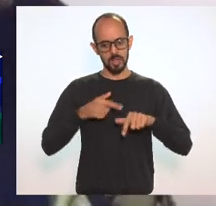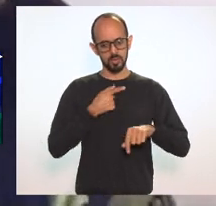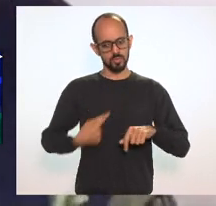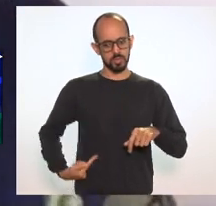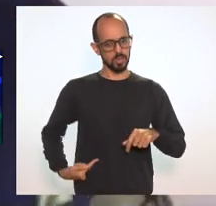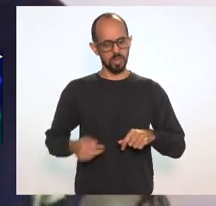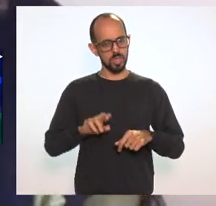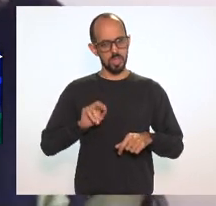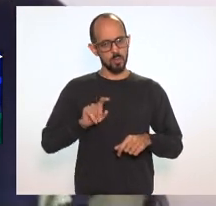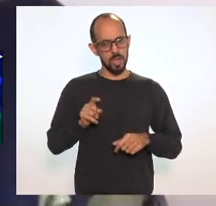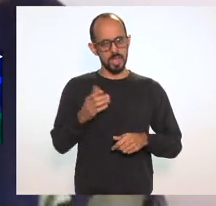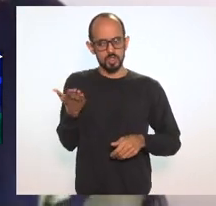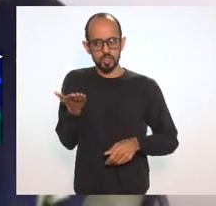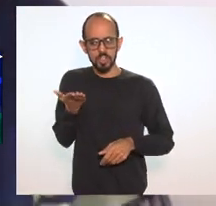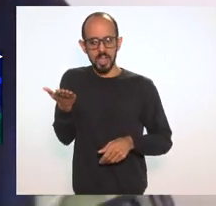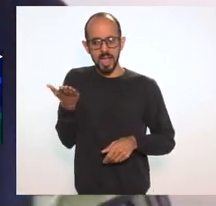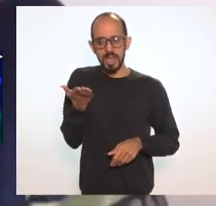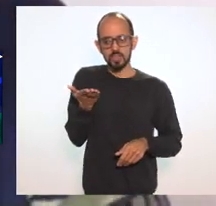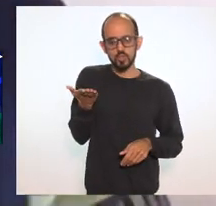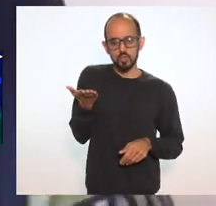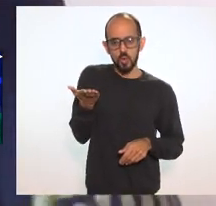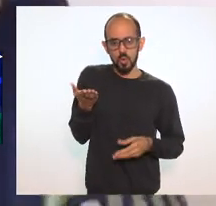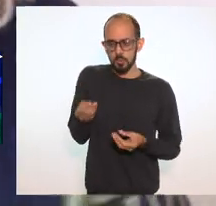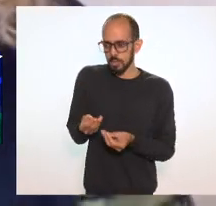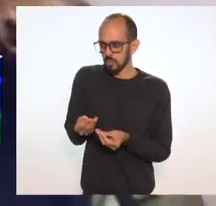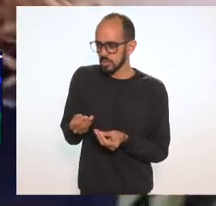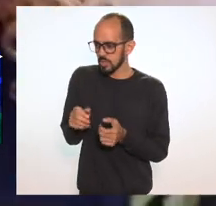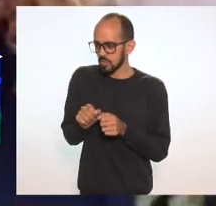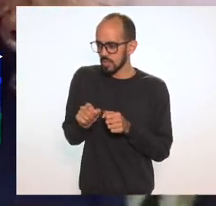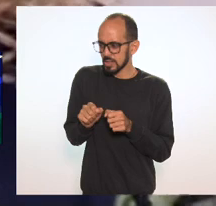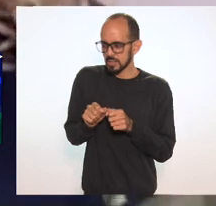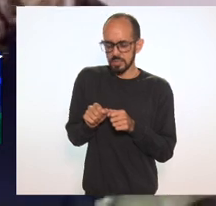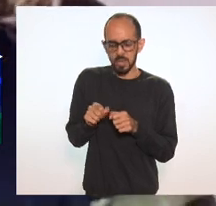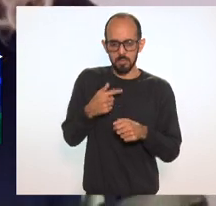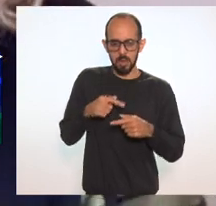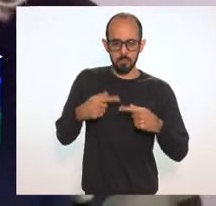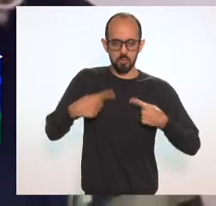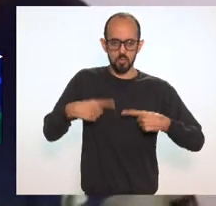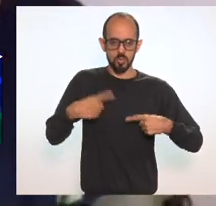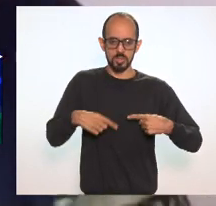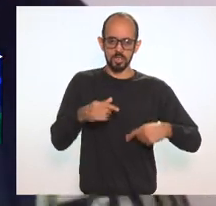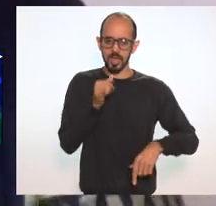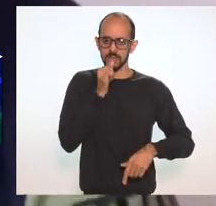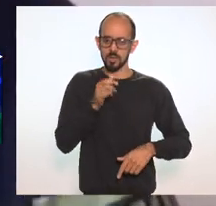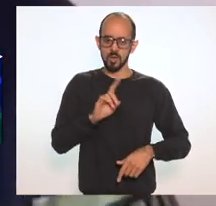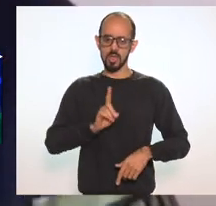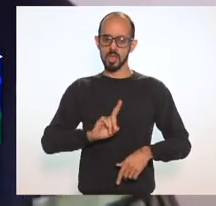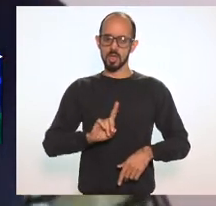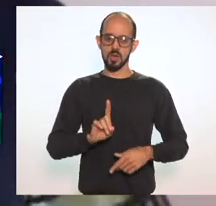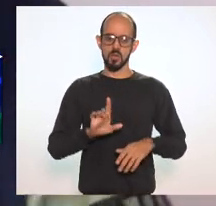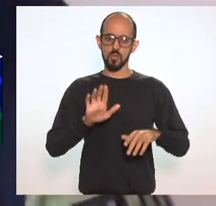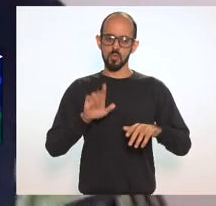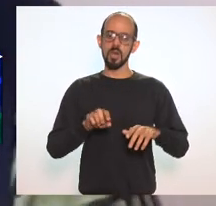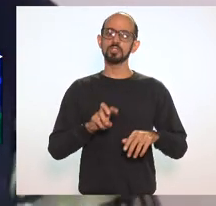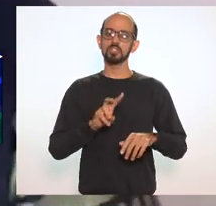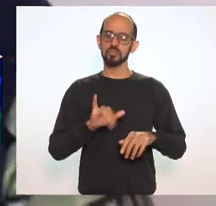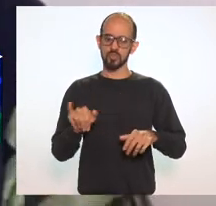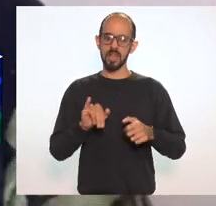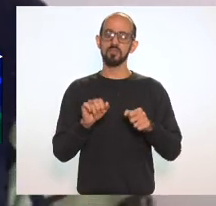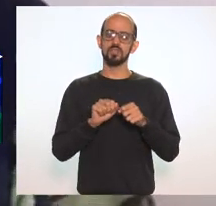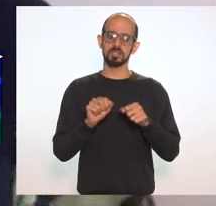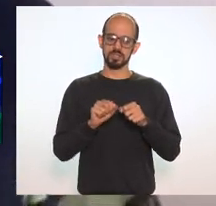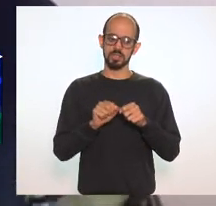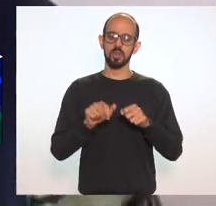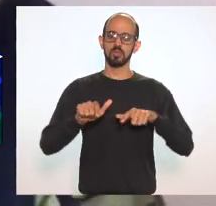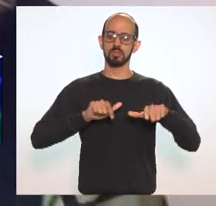política pública sanitária La Carte é muito importante que se diga que esses feriados eles vão preservar em empregos formais em